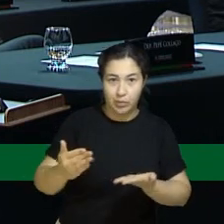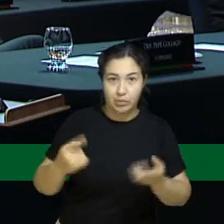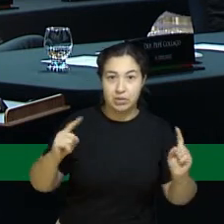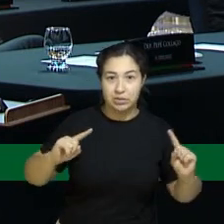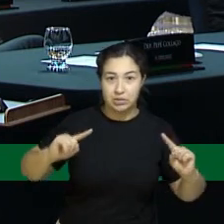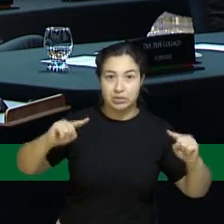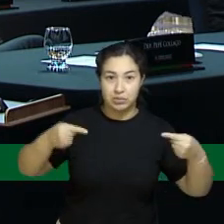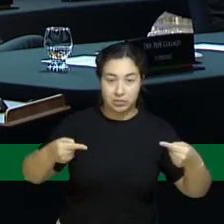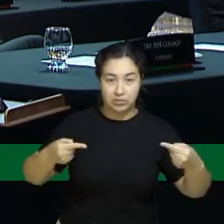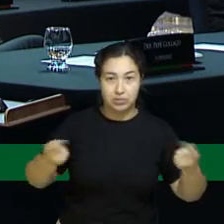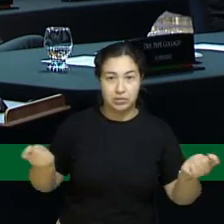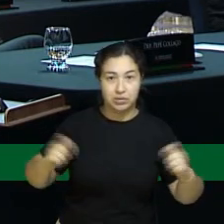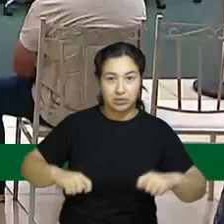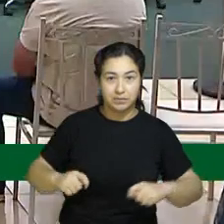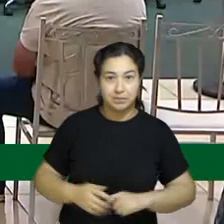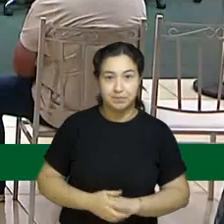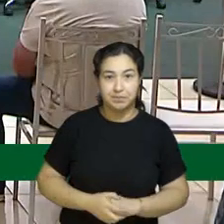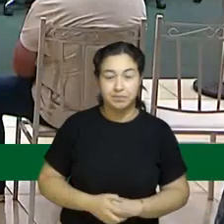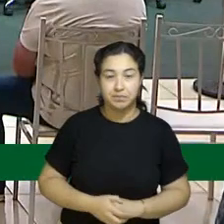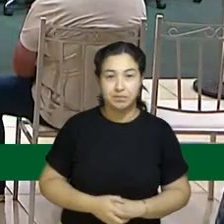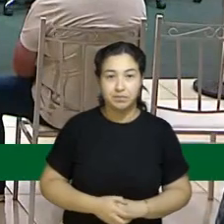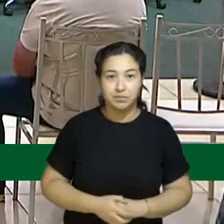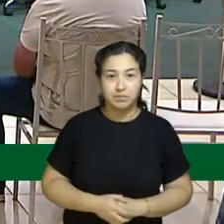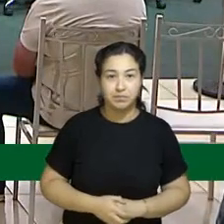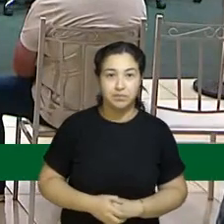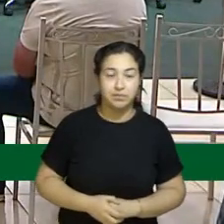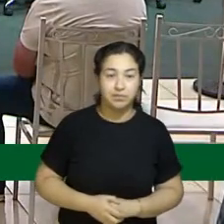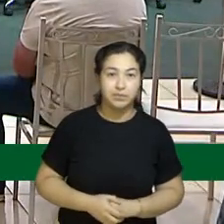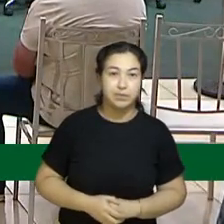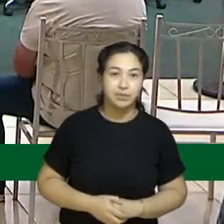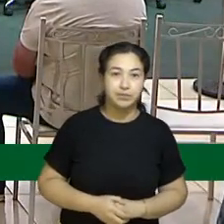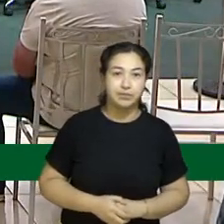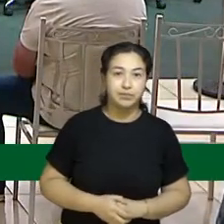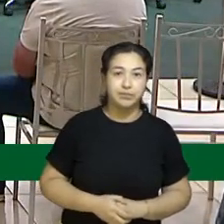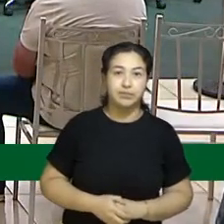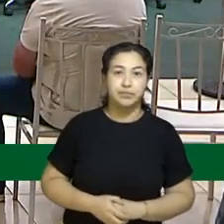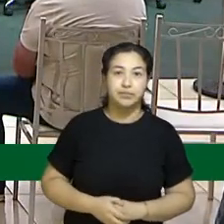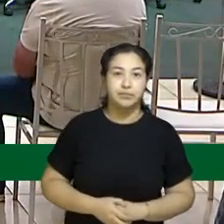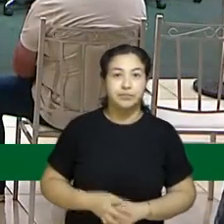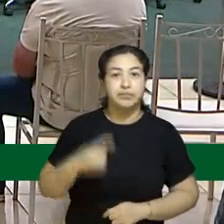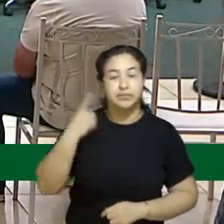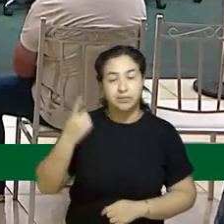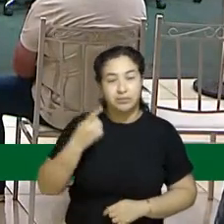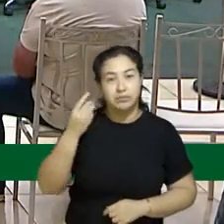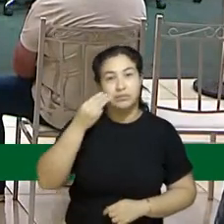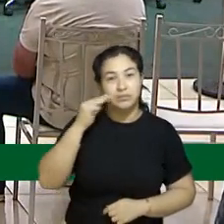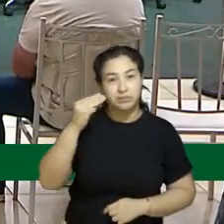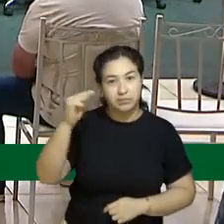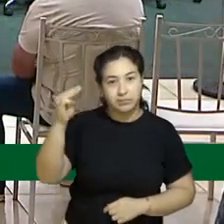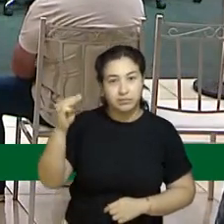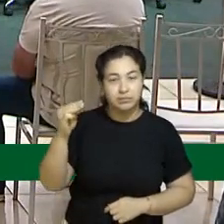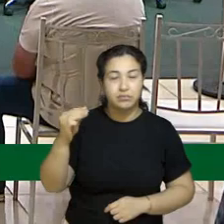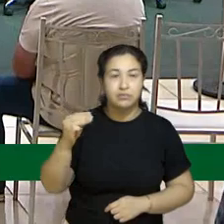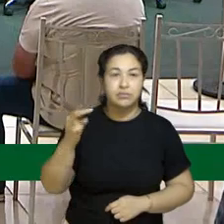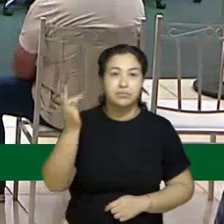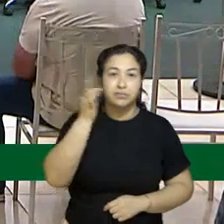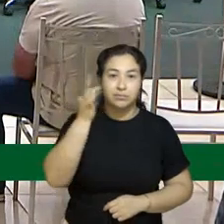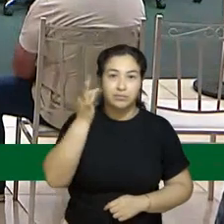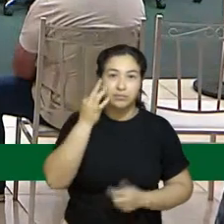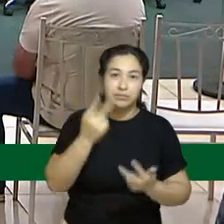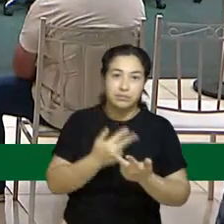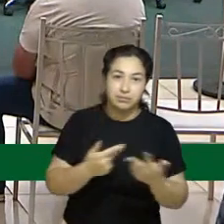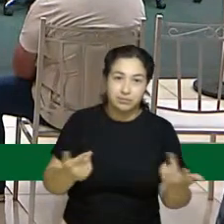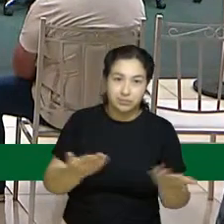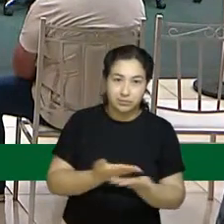de melhor qualidade. Deputado Napoleão. Querido deputado Matheus Cadorim, deputado Fernando Krellin, todos aqueles que nos acompanham,